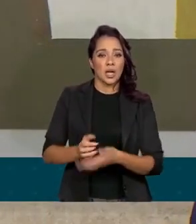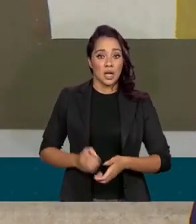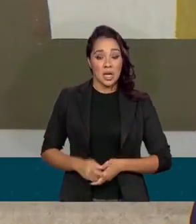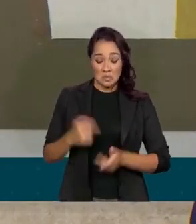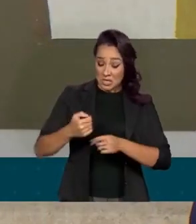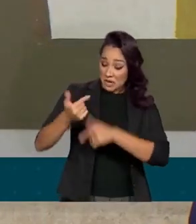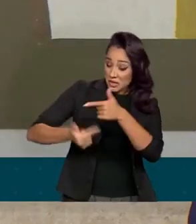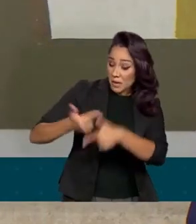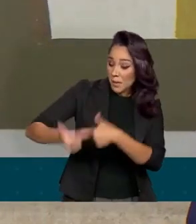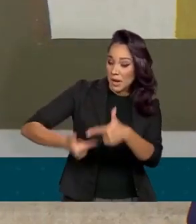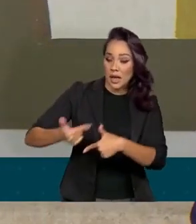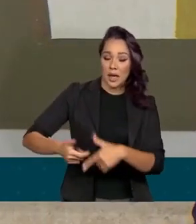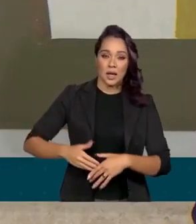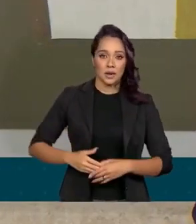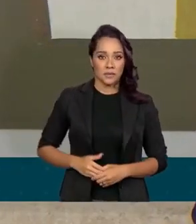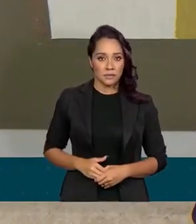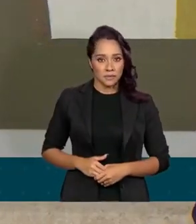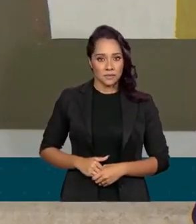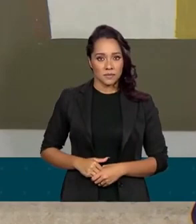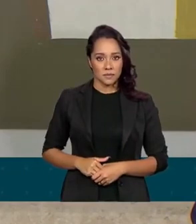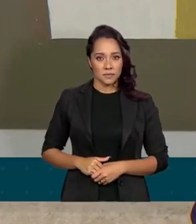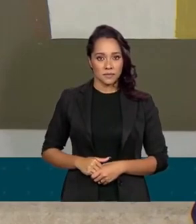que trabalhar.